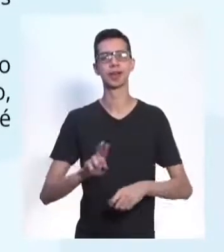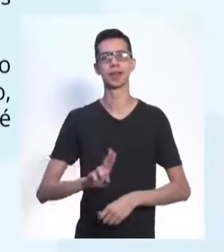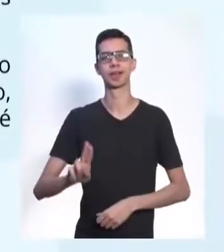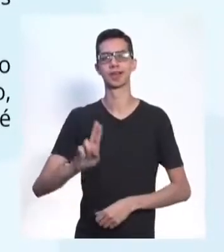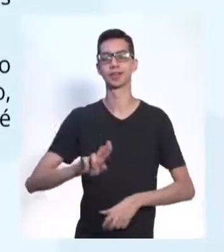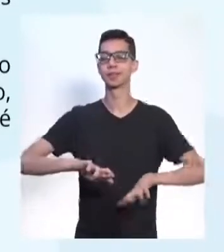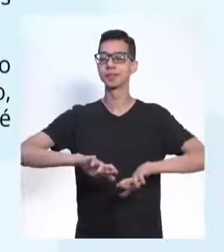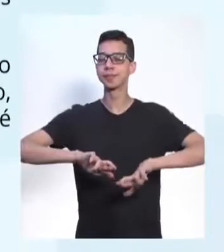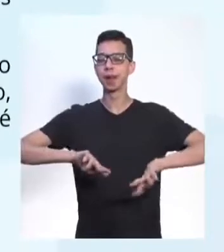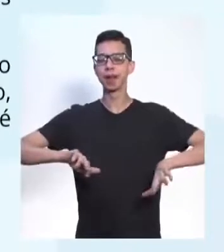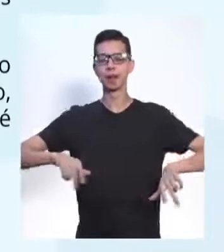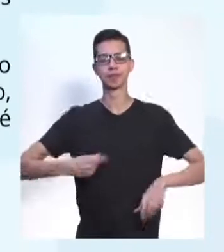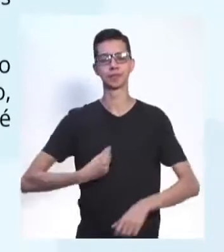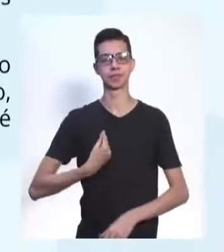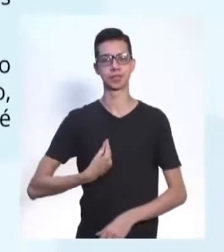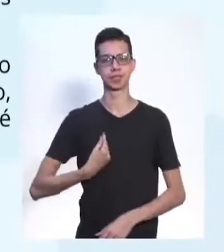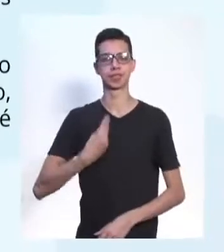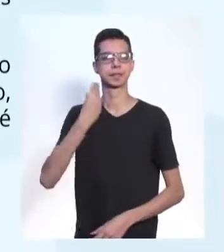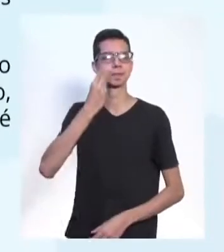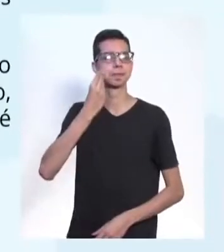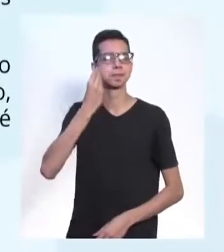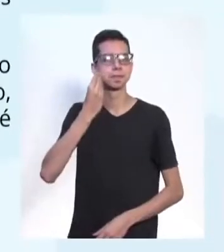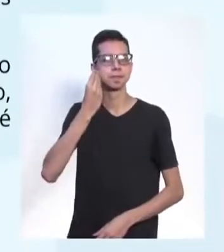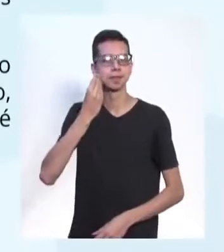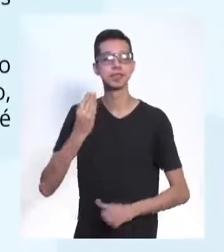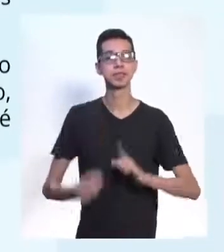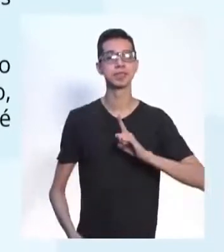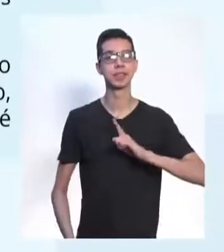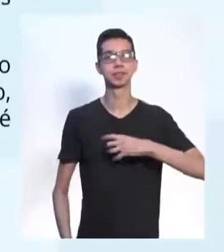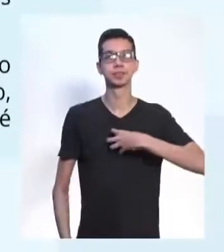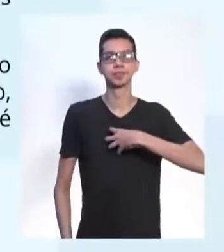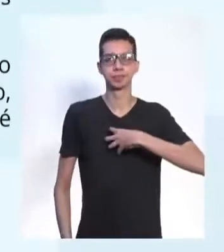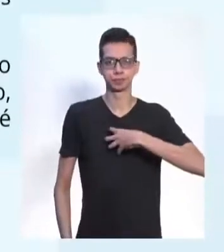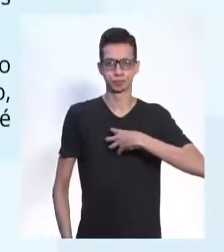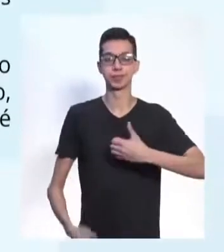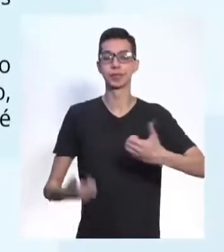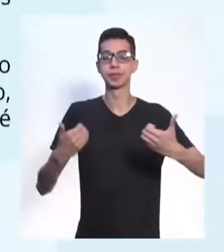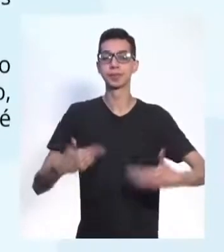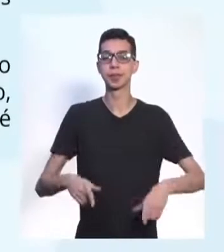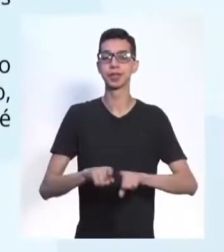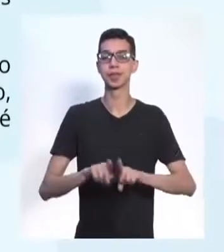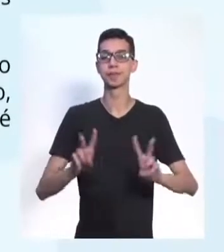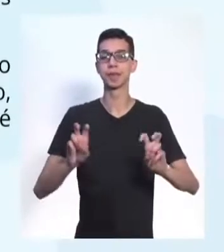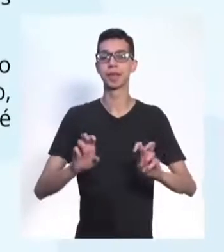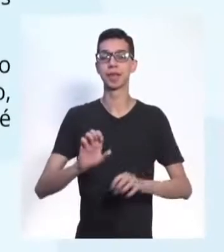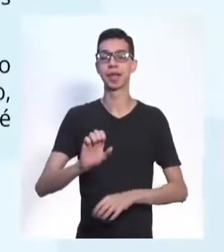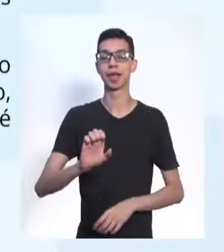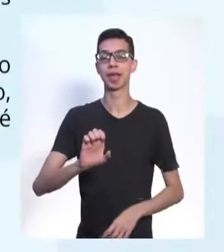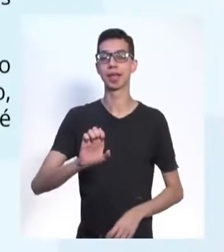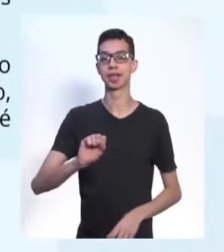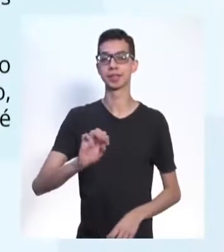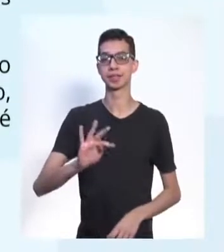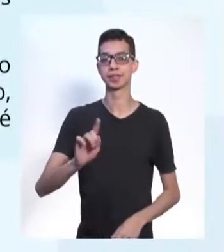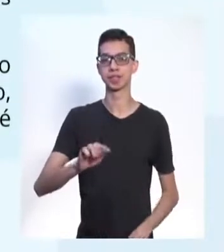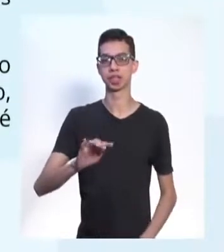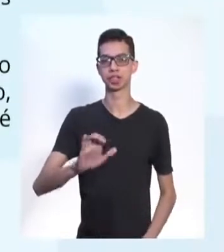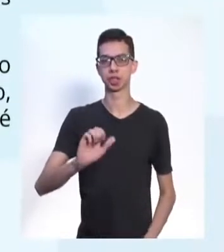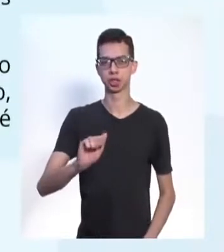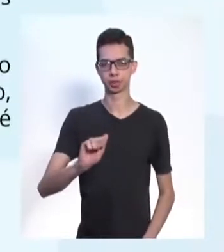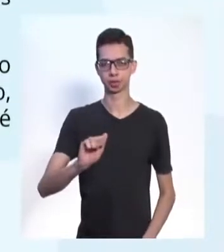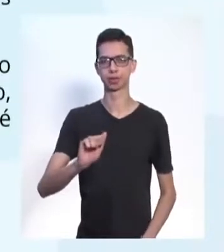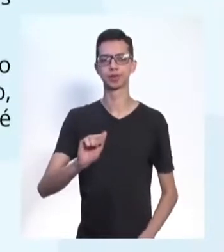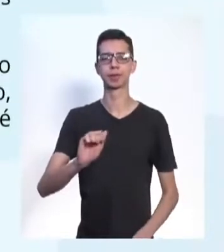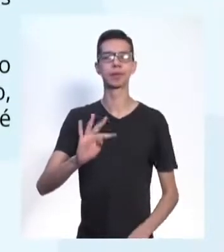vida, a partir de experiências sensíveis. Falamos sobre a estética teatral, que permite ao espectador uma reflexão